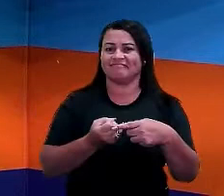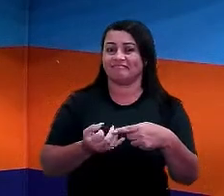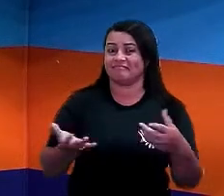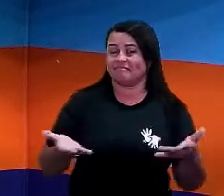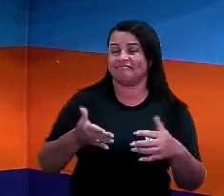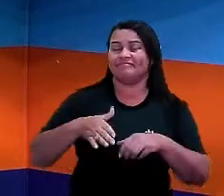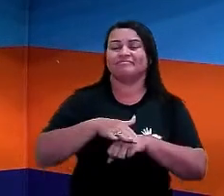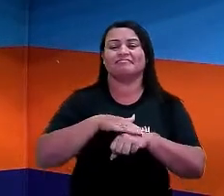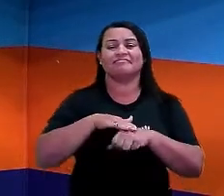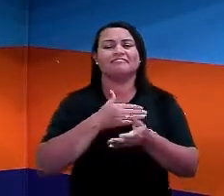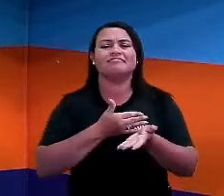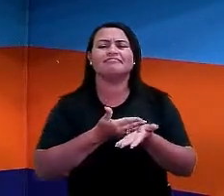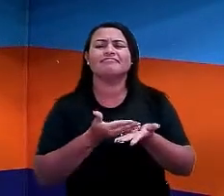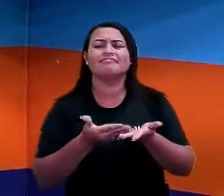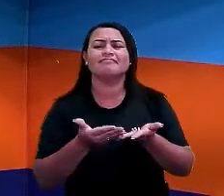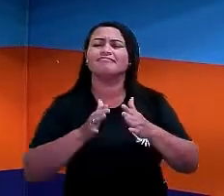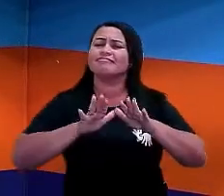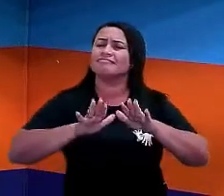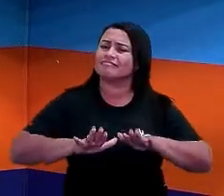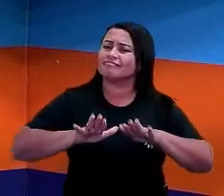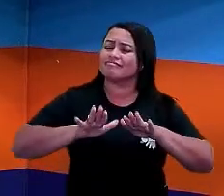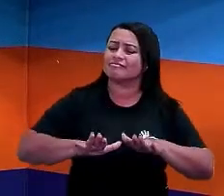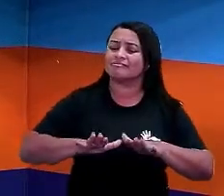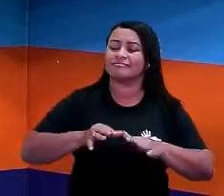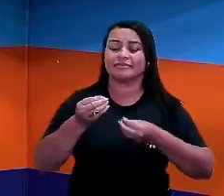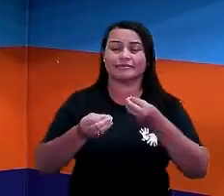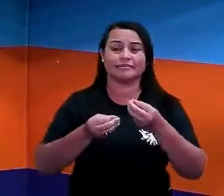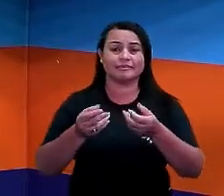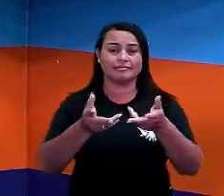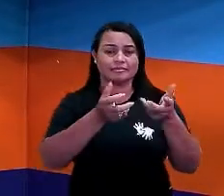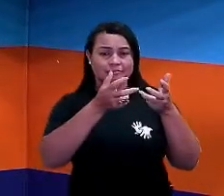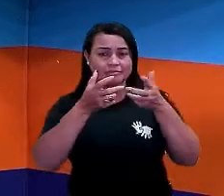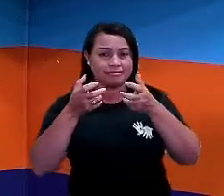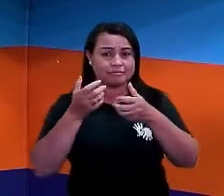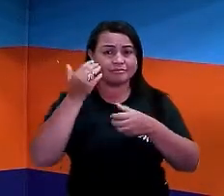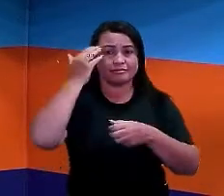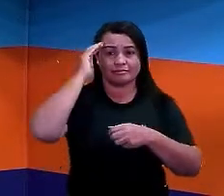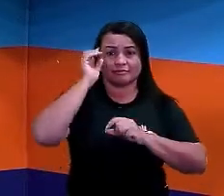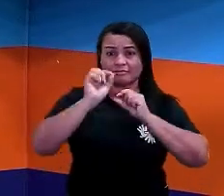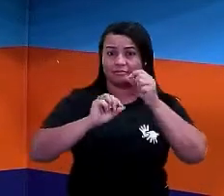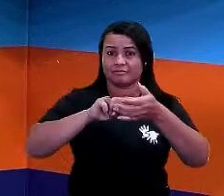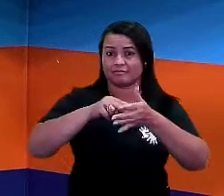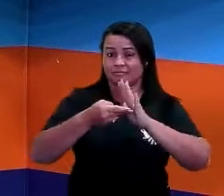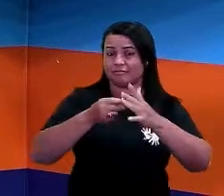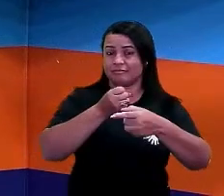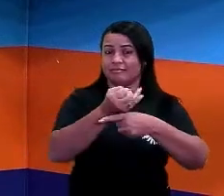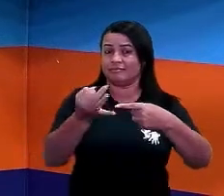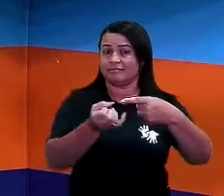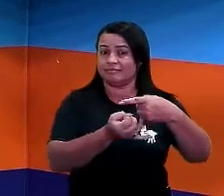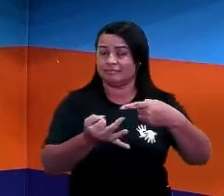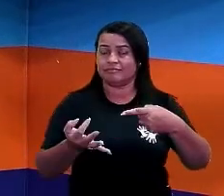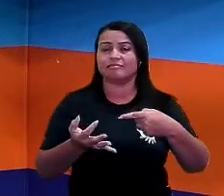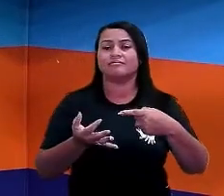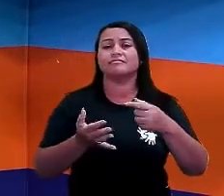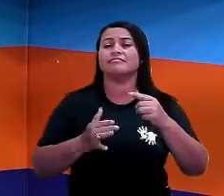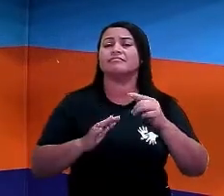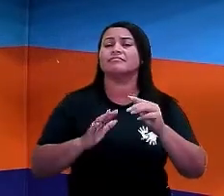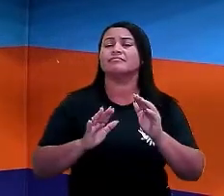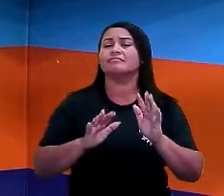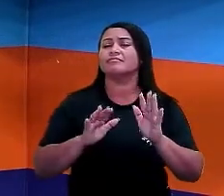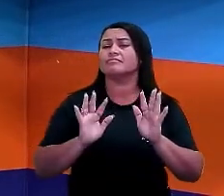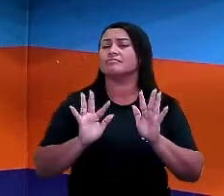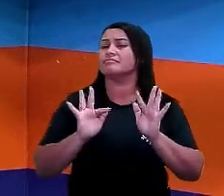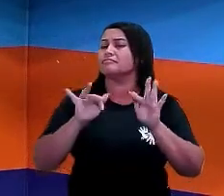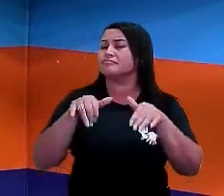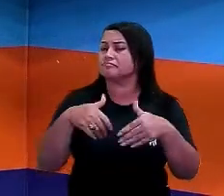vamos começar devagar, apenas identificando e entendendo o que é uma fração, tá bom? E daqui para o